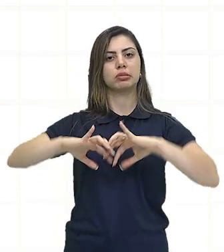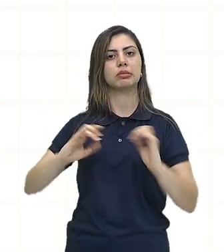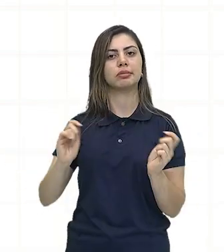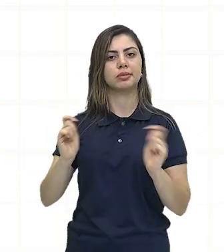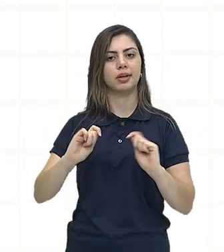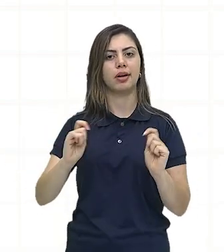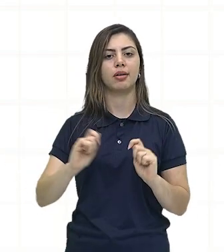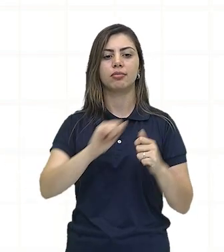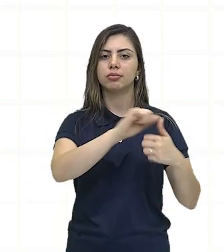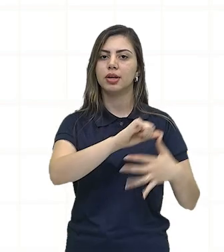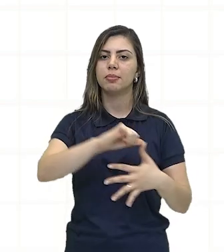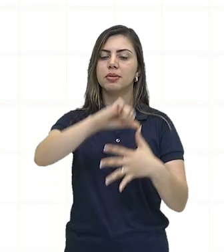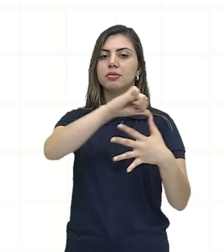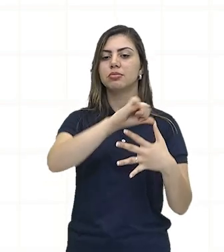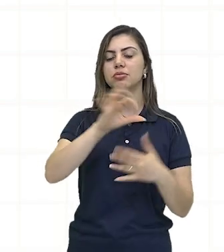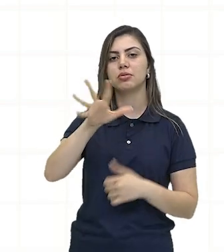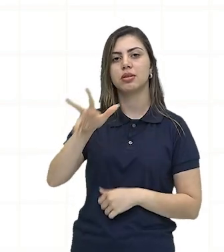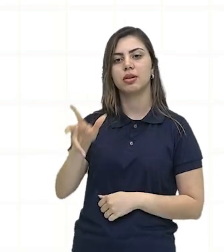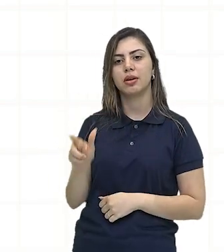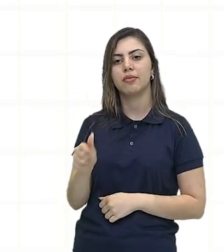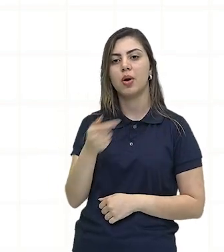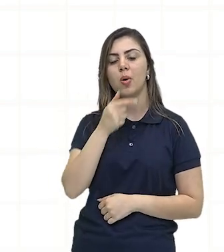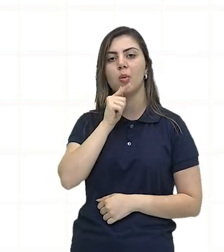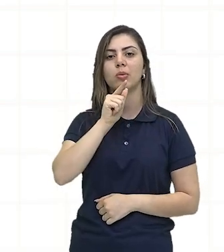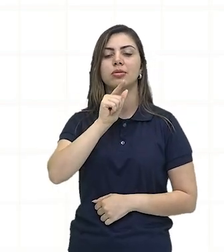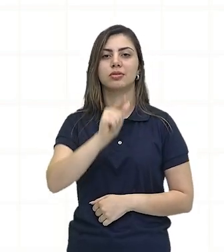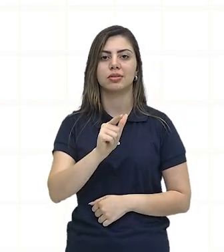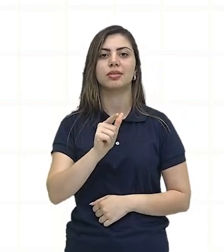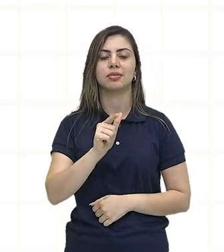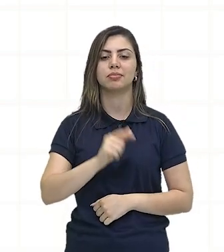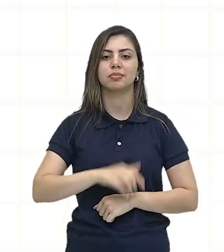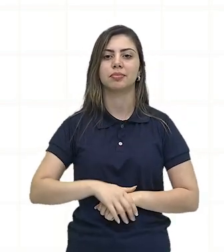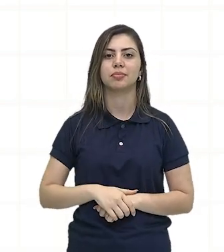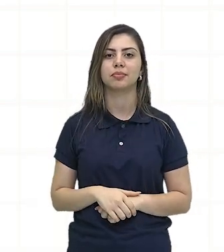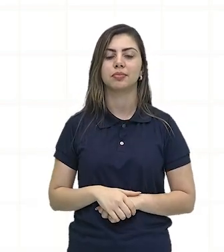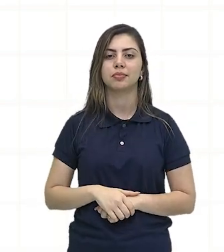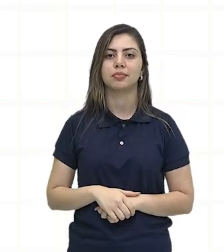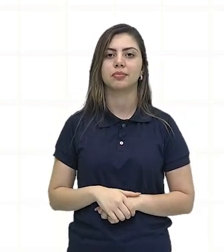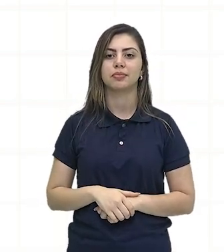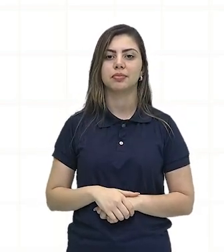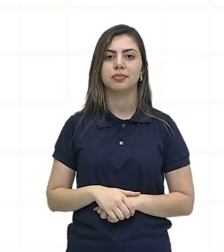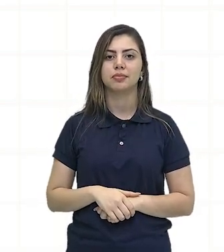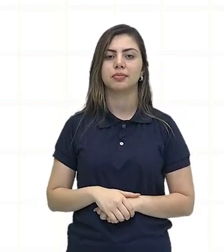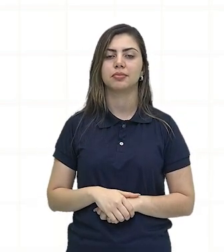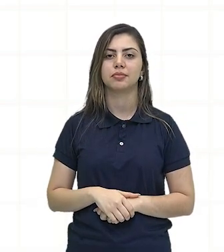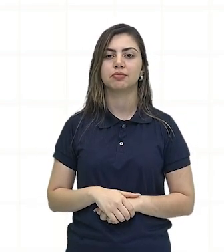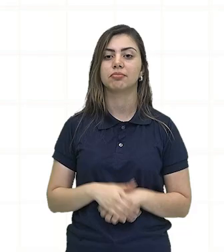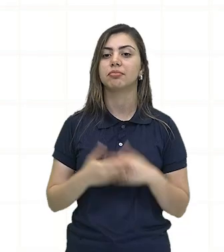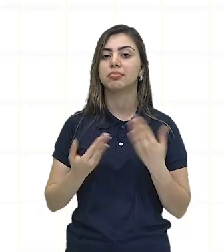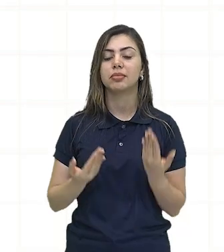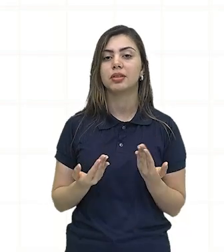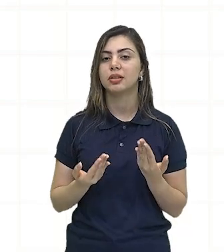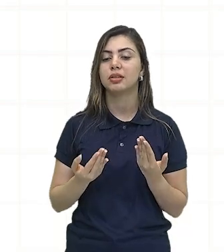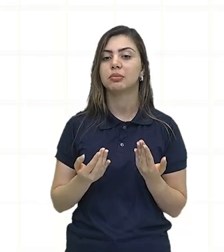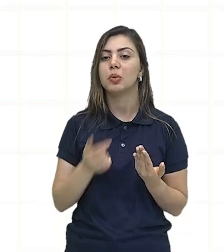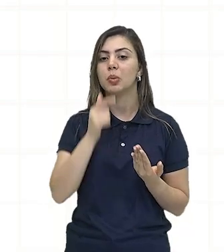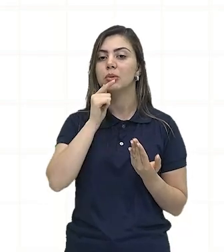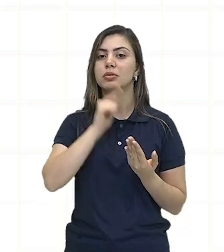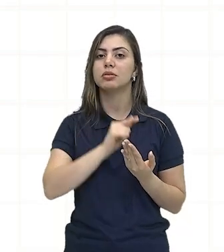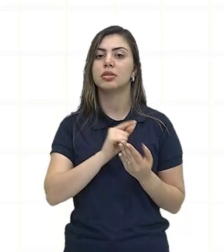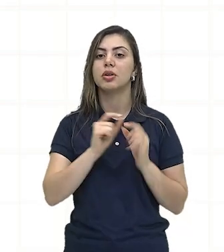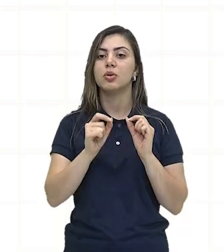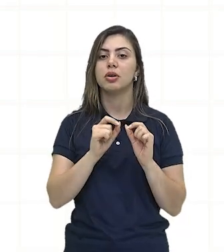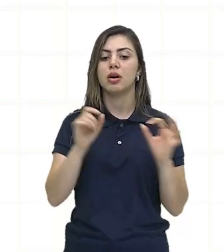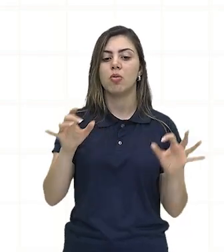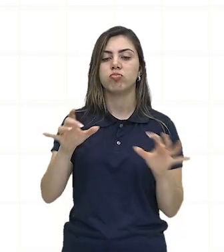da África. Então, observe que é como se essas duas partes elas se encaixavam como peças de um